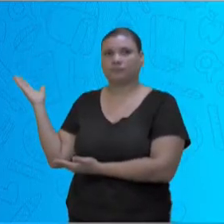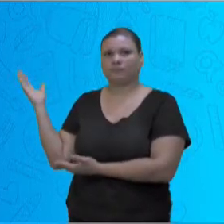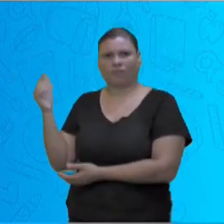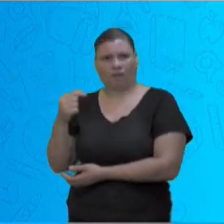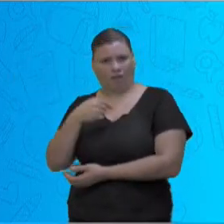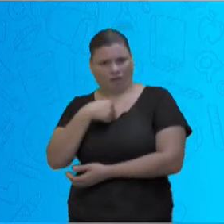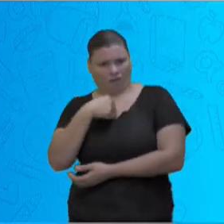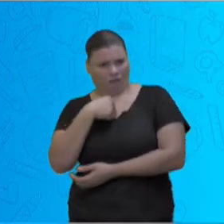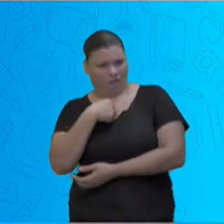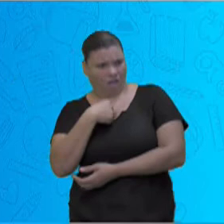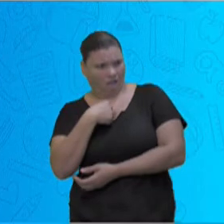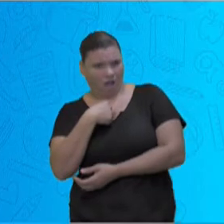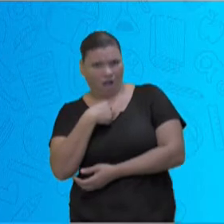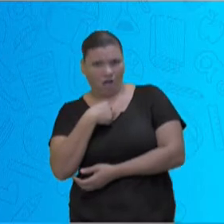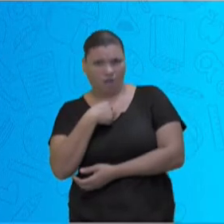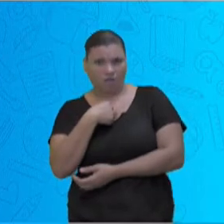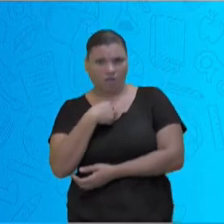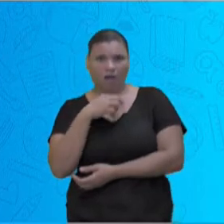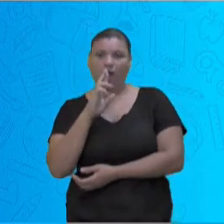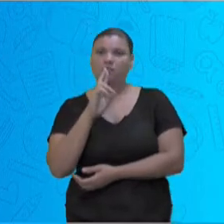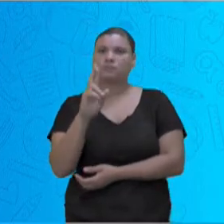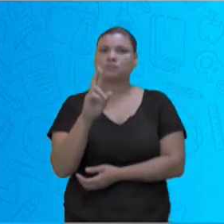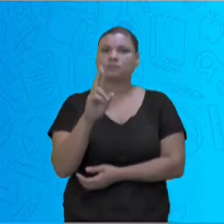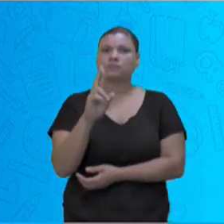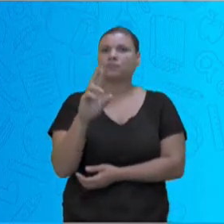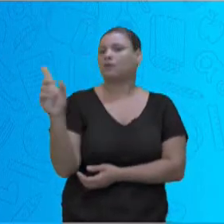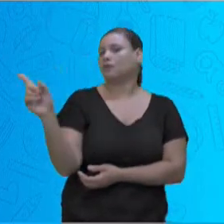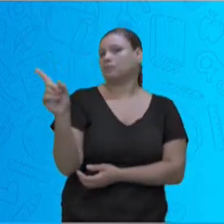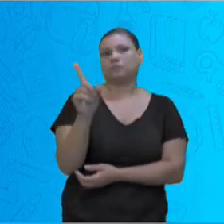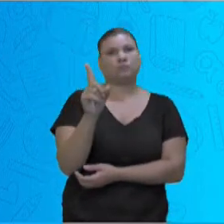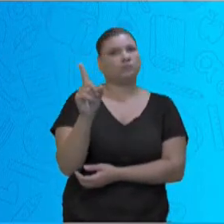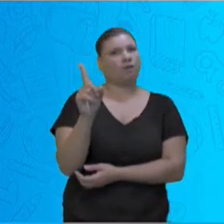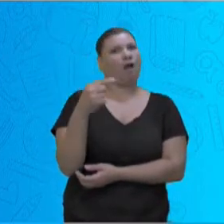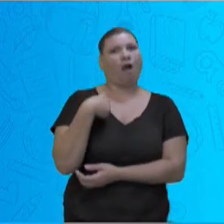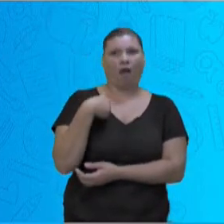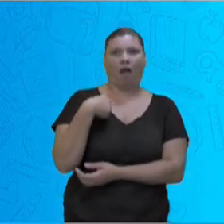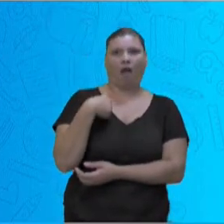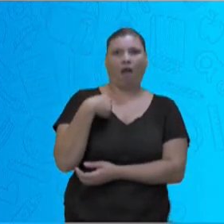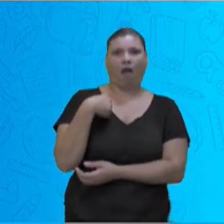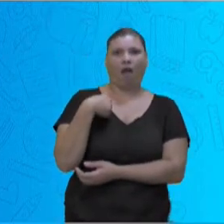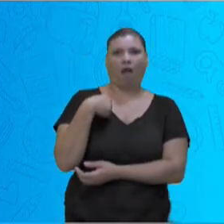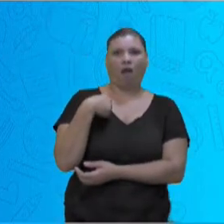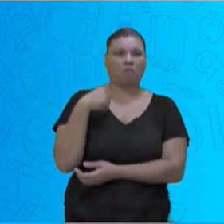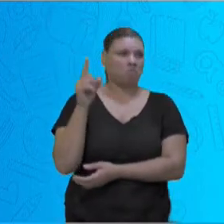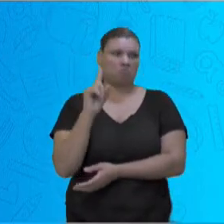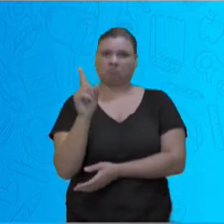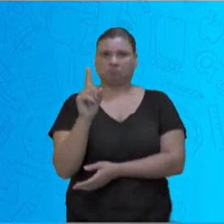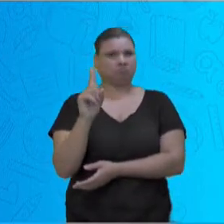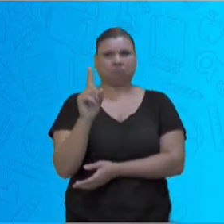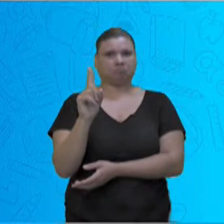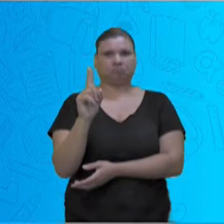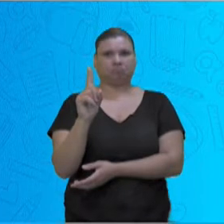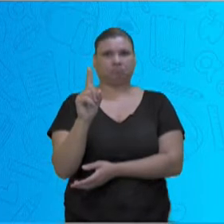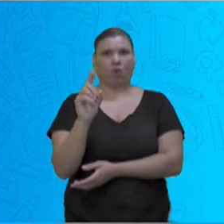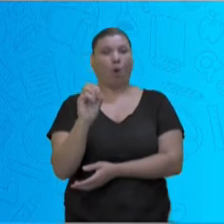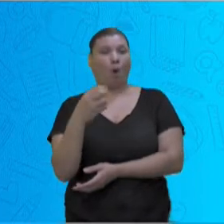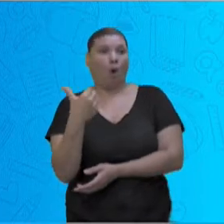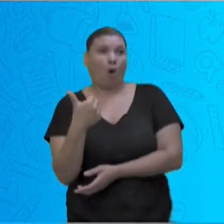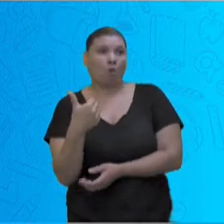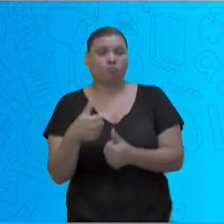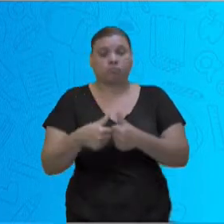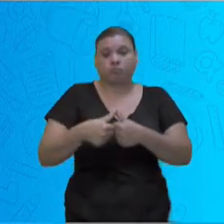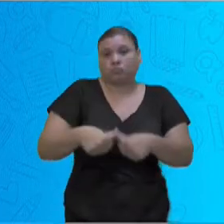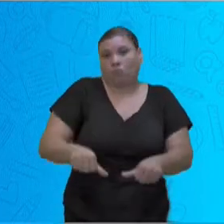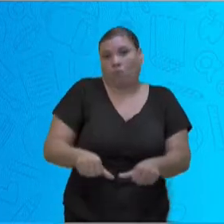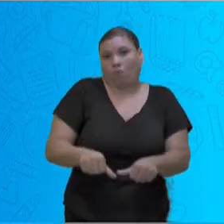responde, yes, I am. No, I'm not. Sim, eu sou. Não, eu não sou. Ou estou. Seja o que